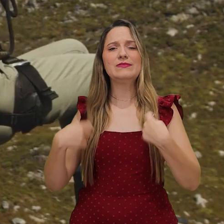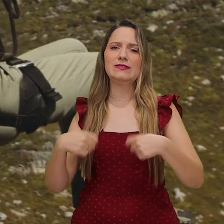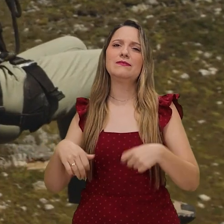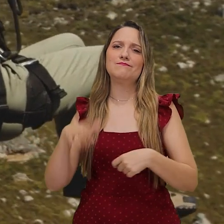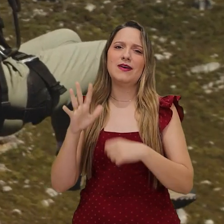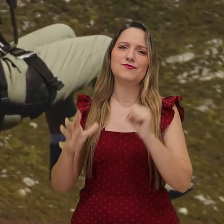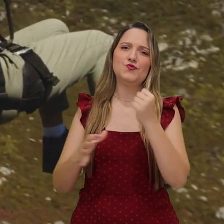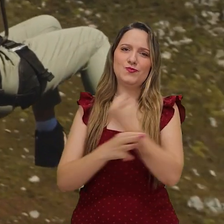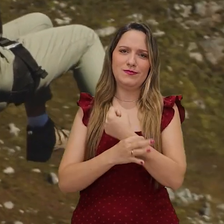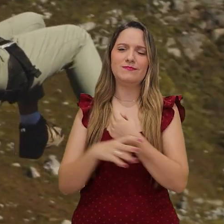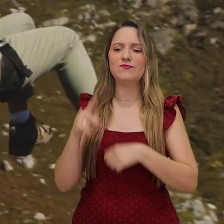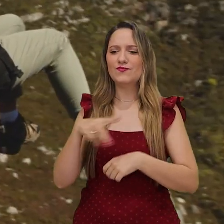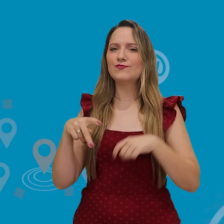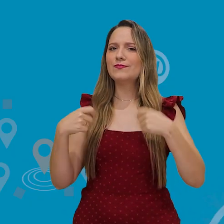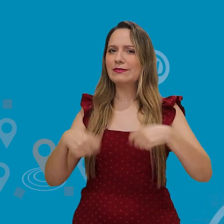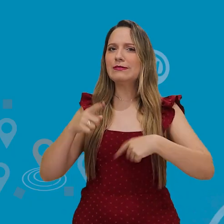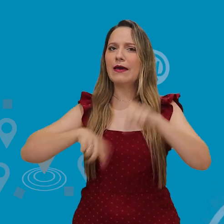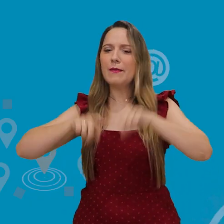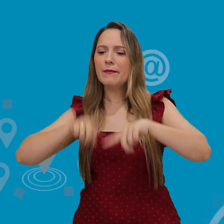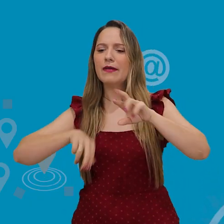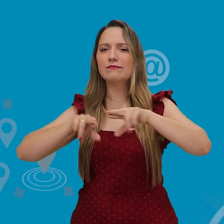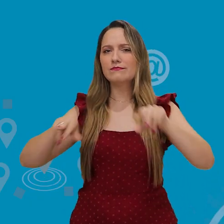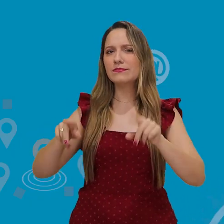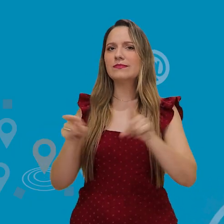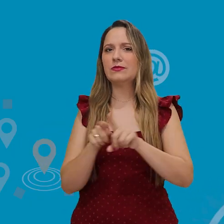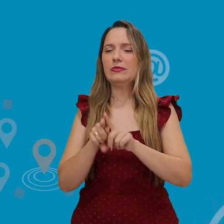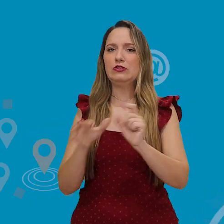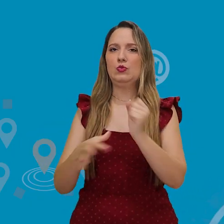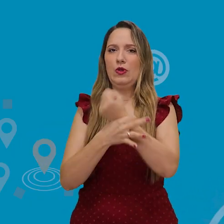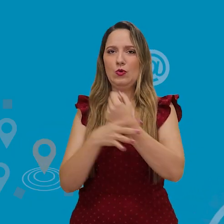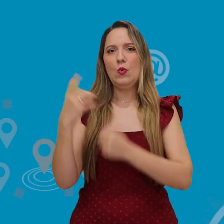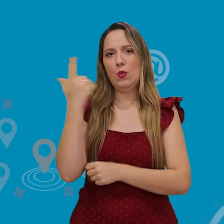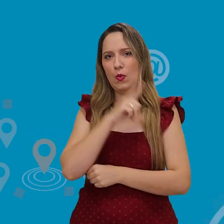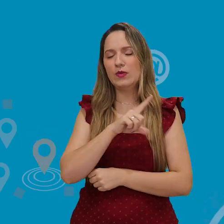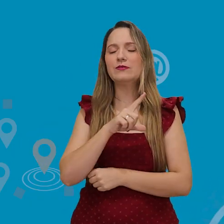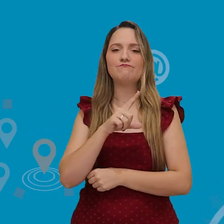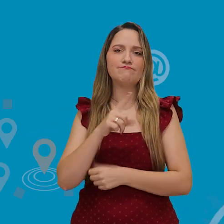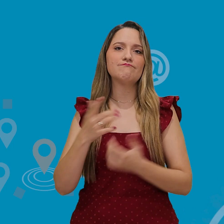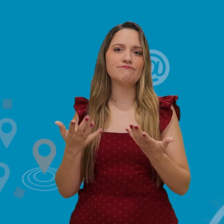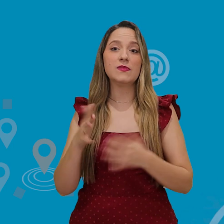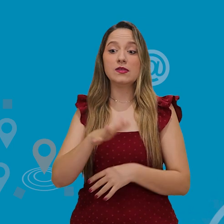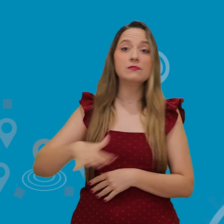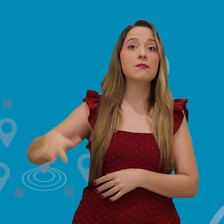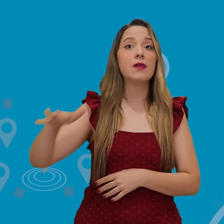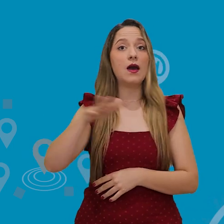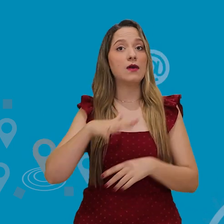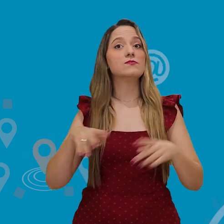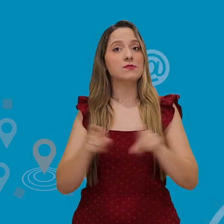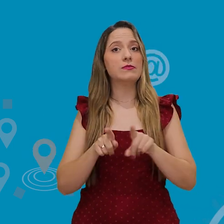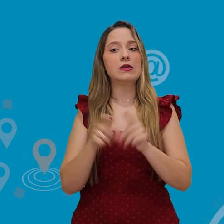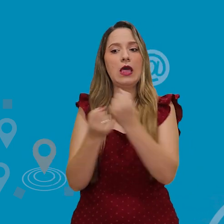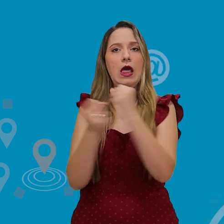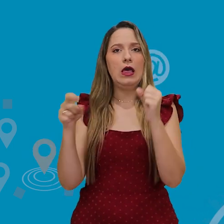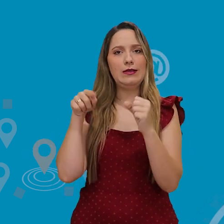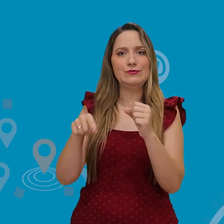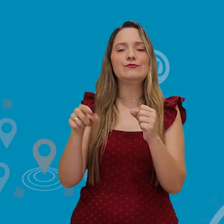né, para trabalhar, um pouco mais de conhecimento e, ao mesmo tempo, assim, né, um espaço que permita, né, a prática disso